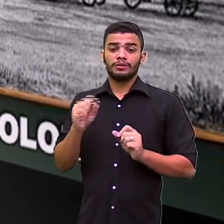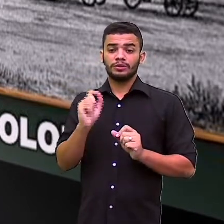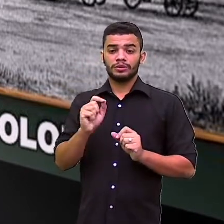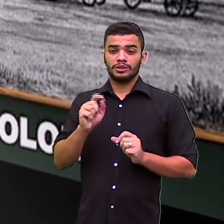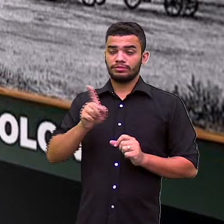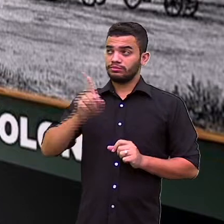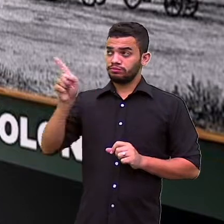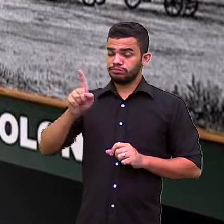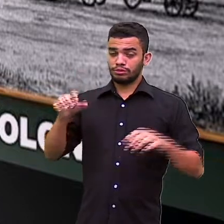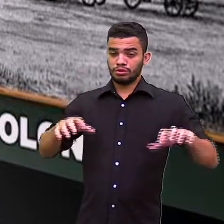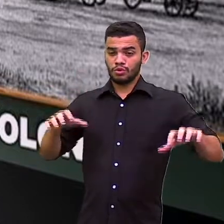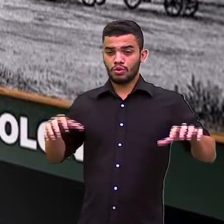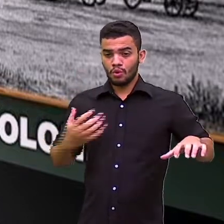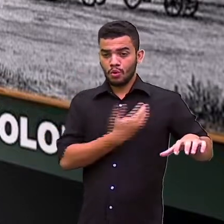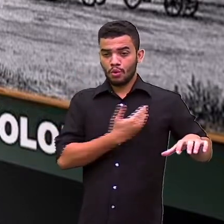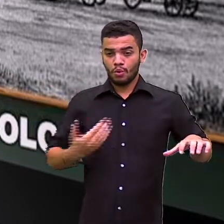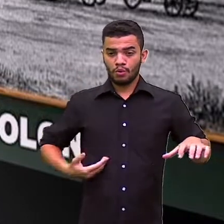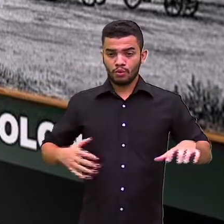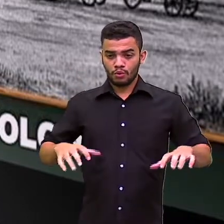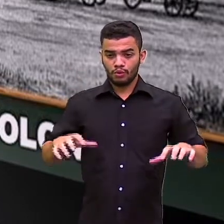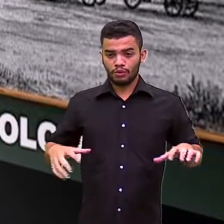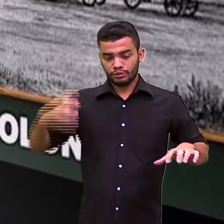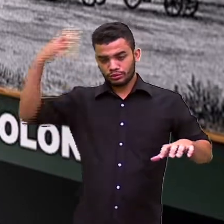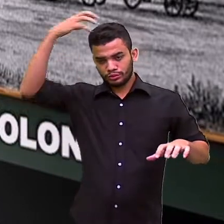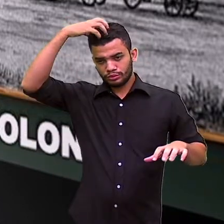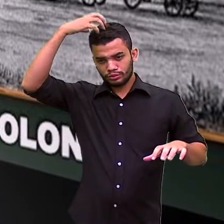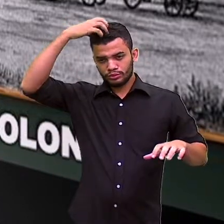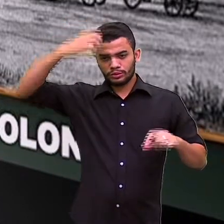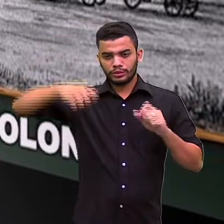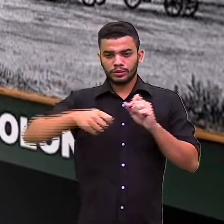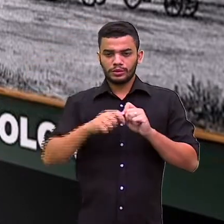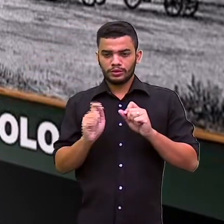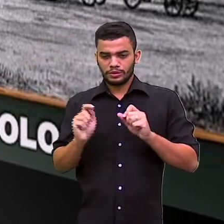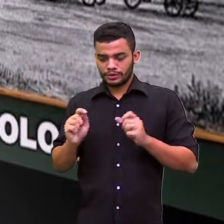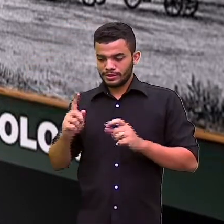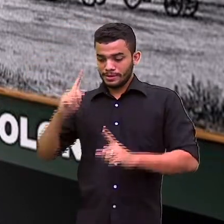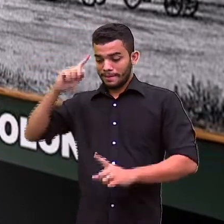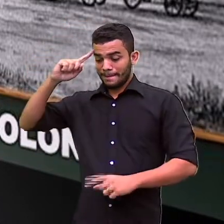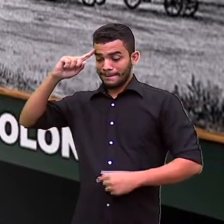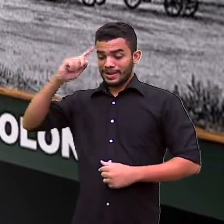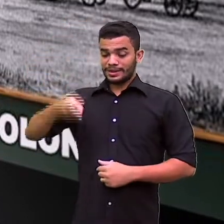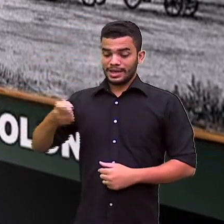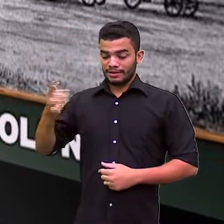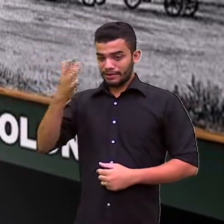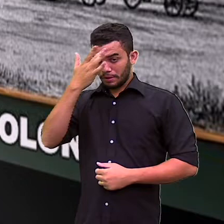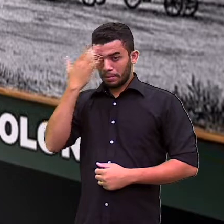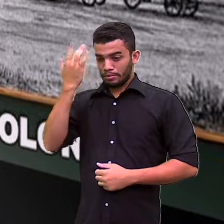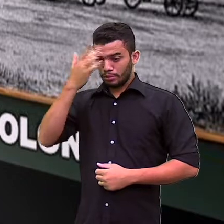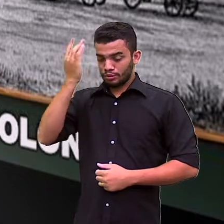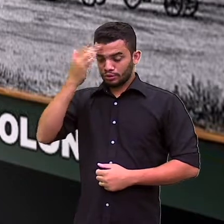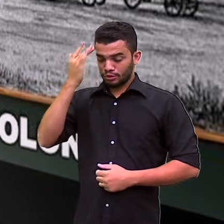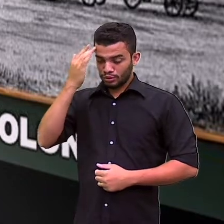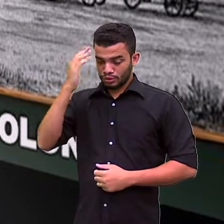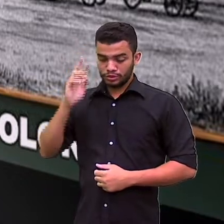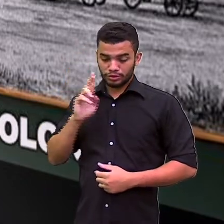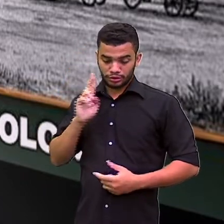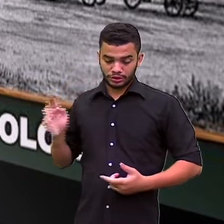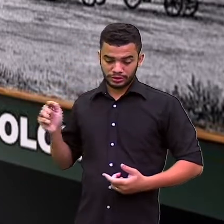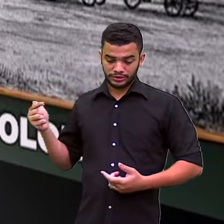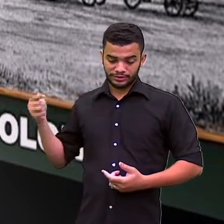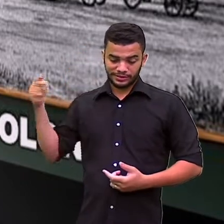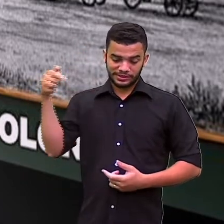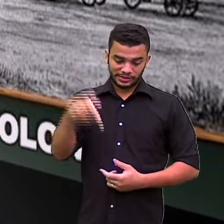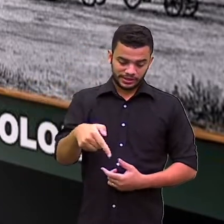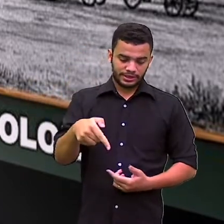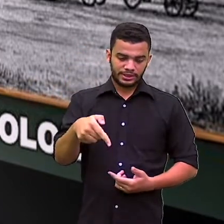administrativo, elevando a categoria de vilas e cidades. Assim, a atividade